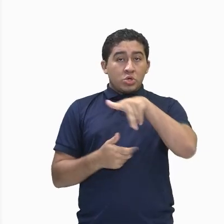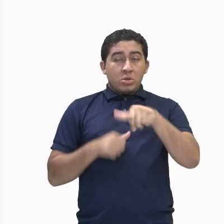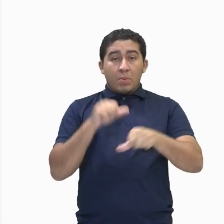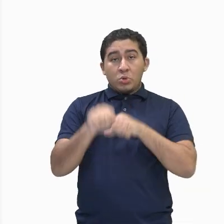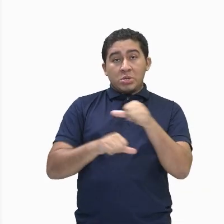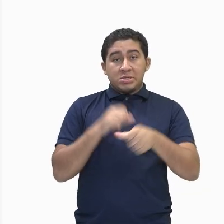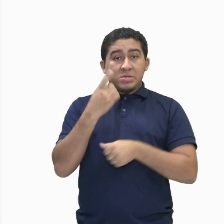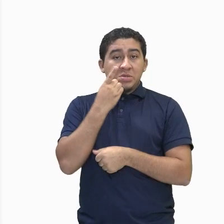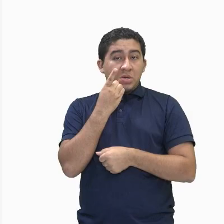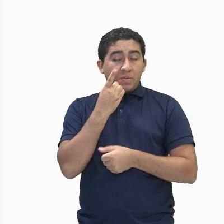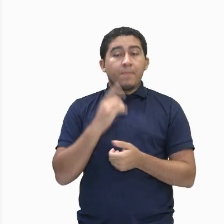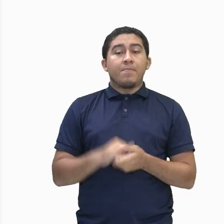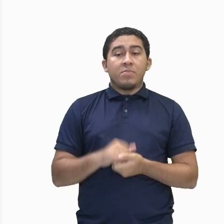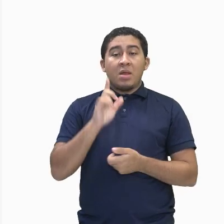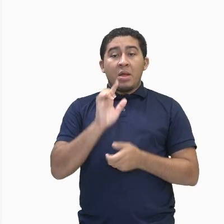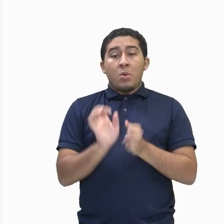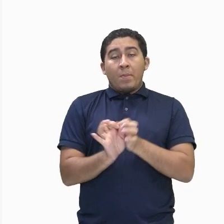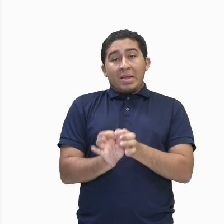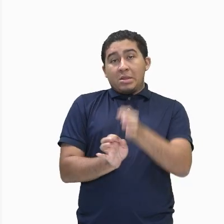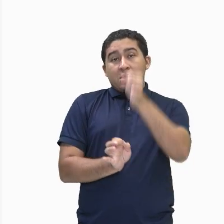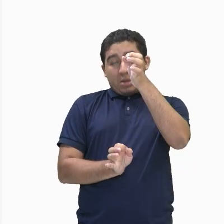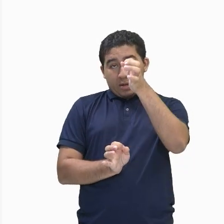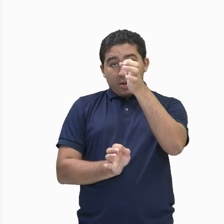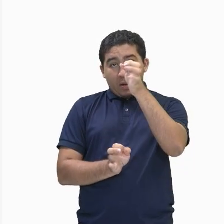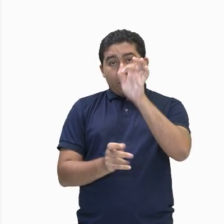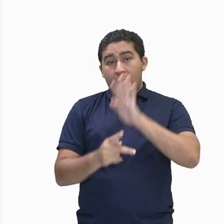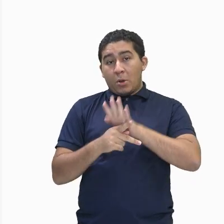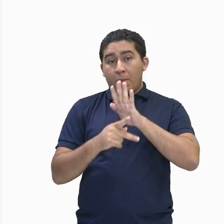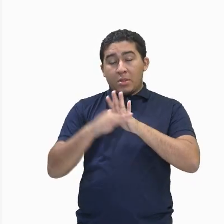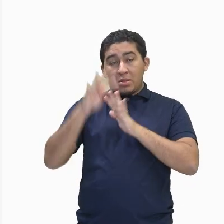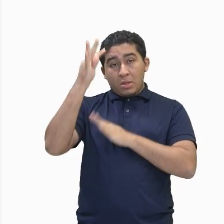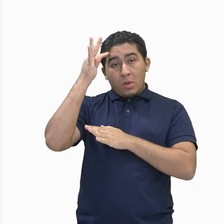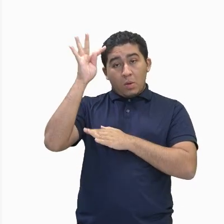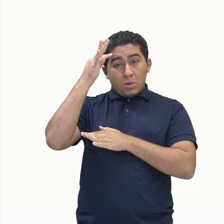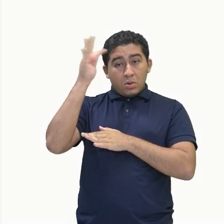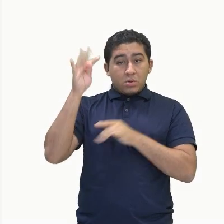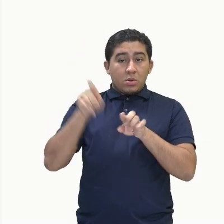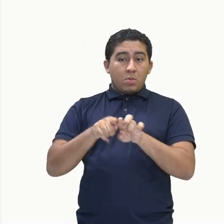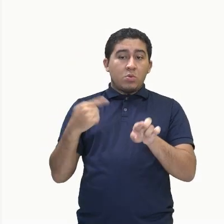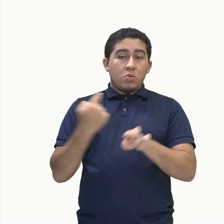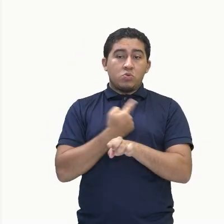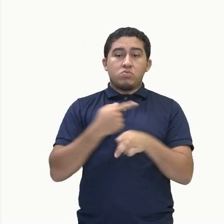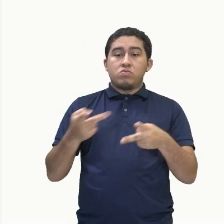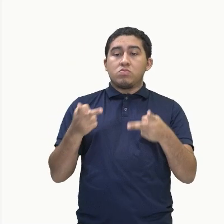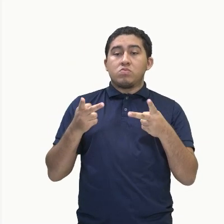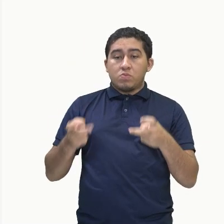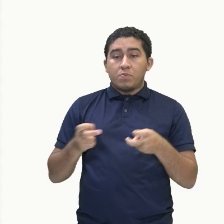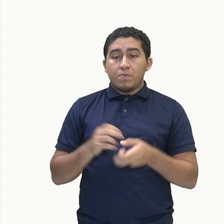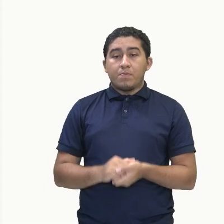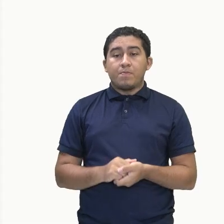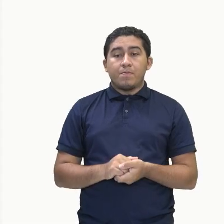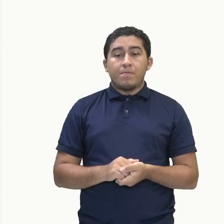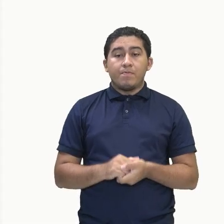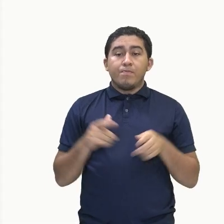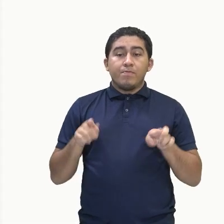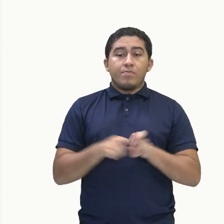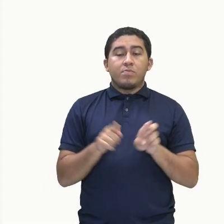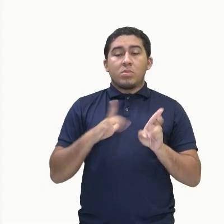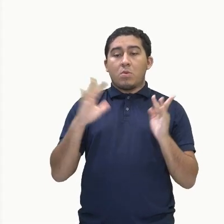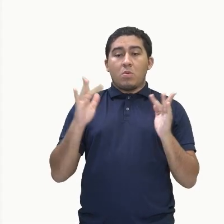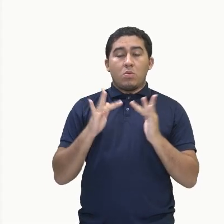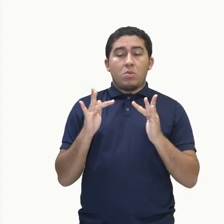traçado imaginário, né? Assim como todos os outros meridianos que a gente observou. E aí a gente vai ter o